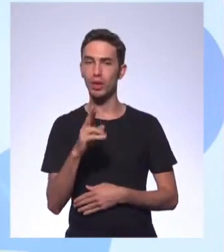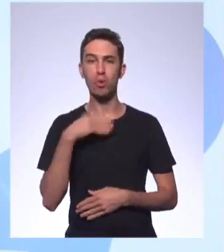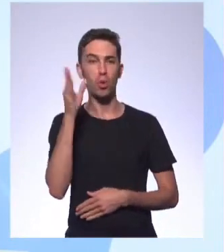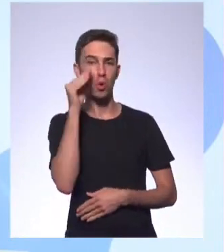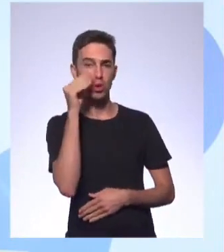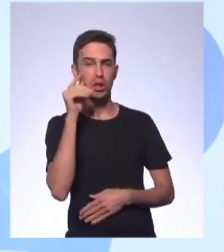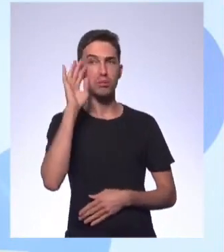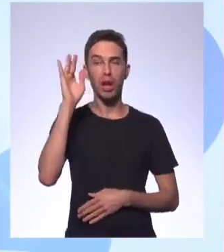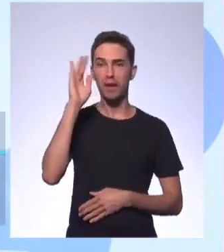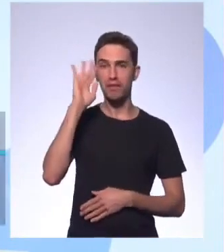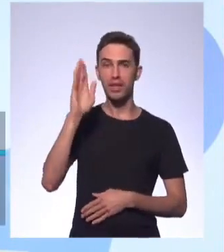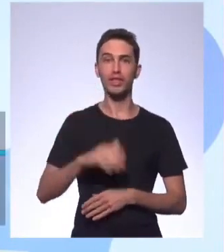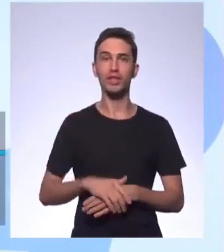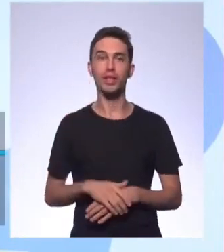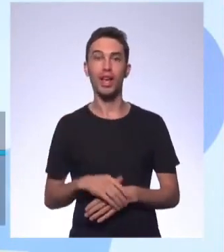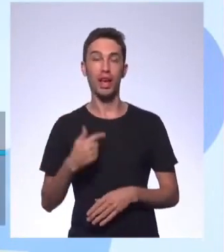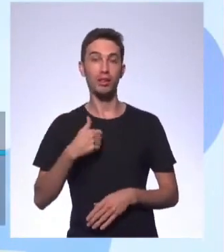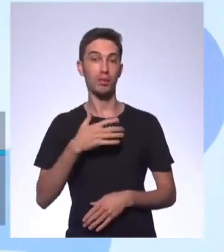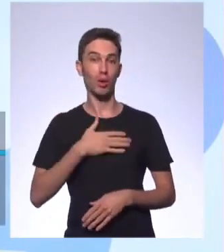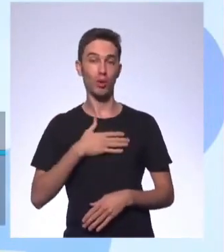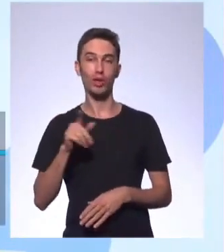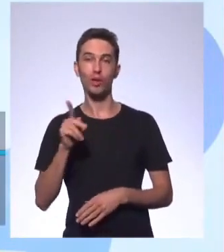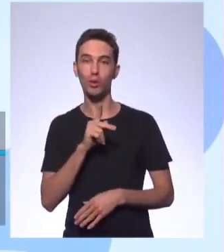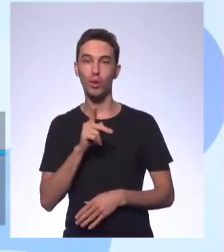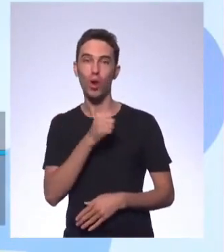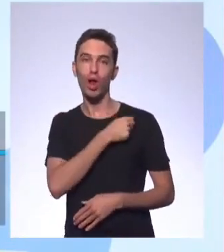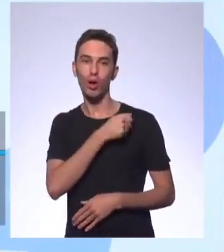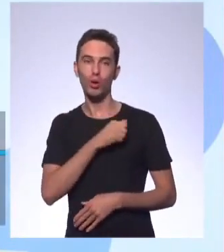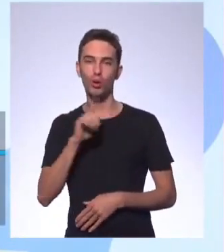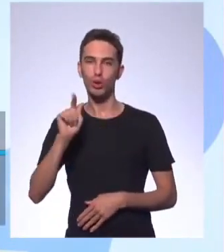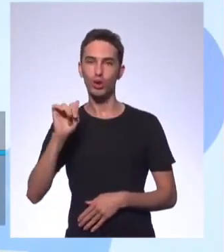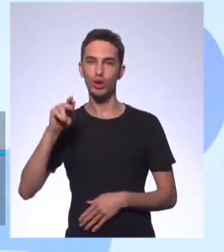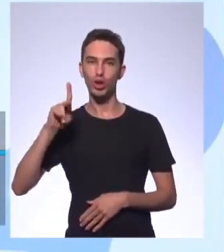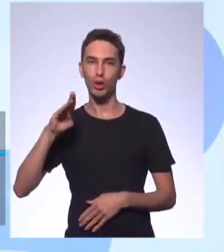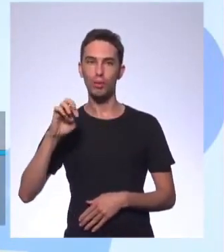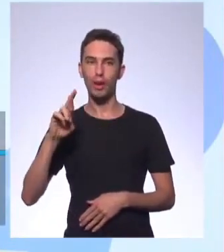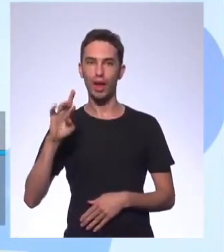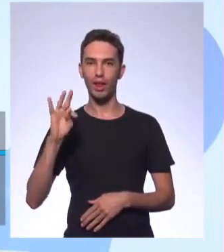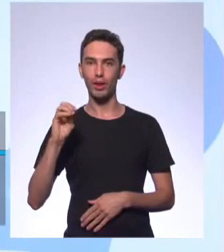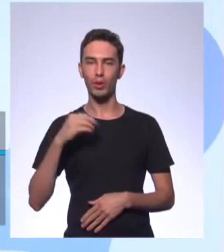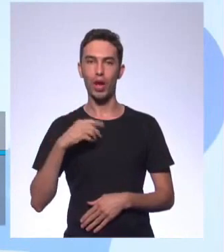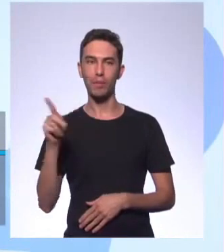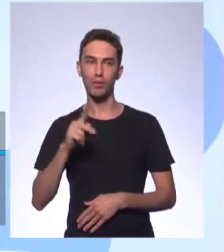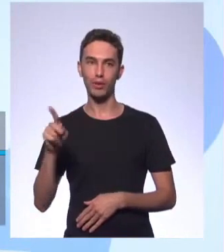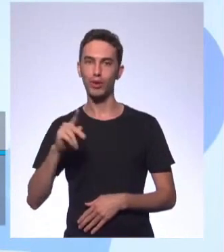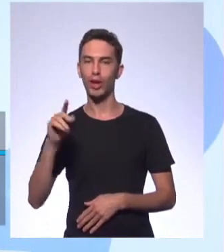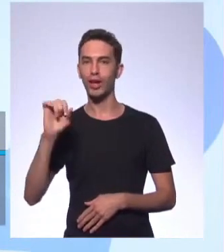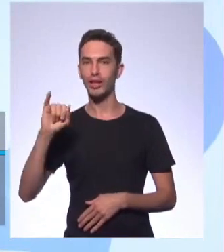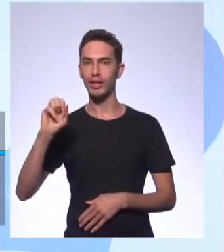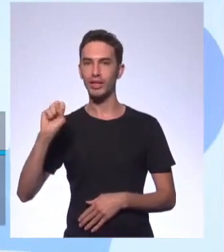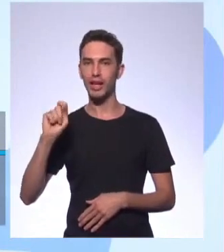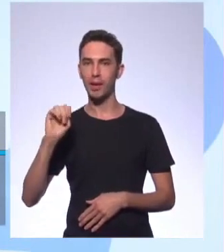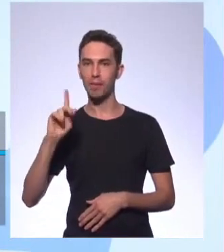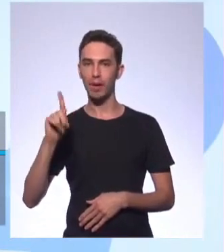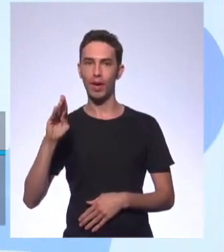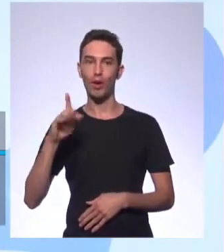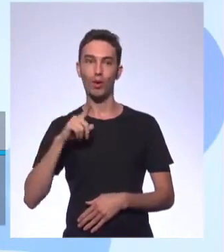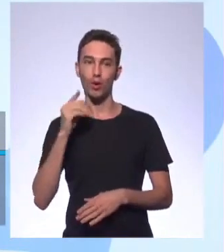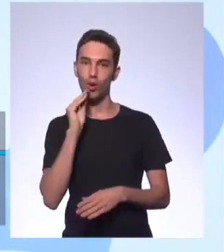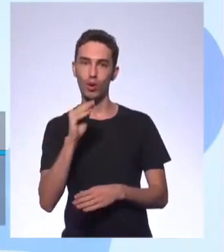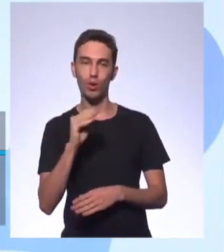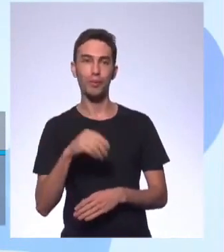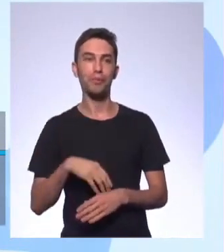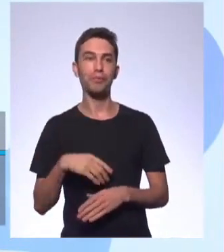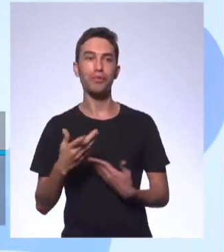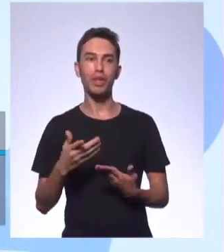para refletir. Eu gostei da resposta do aluno Gilberto, a professora Isabel que colocou. Ele colocou assim: porque